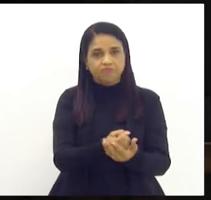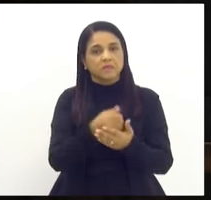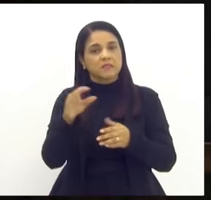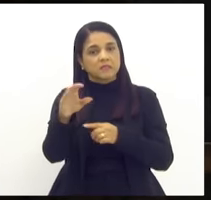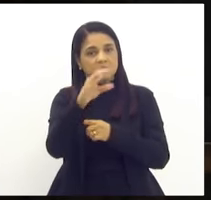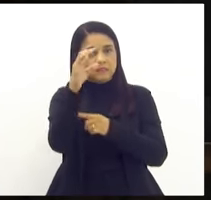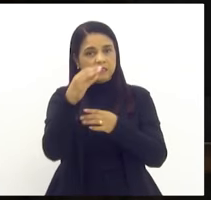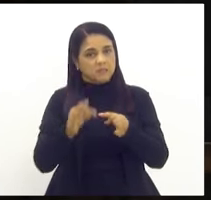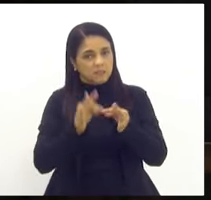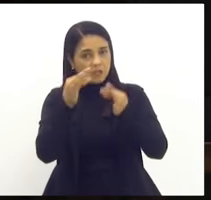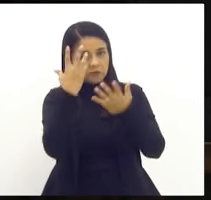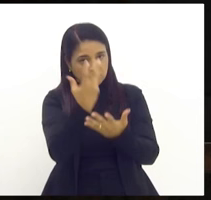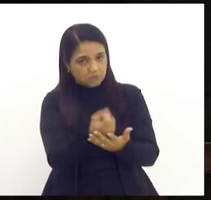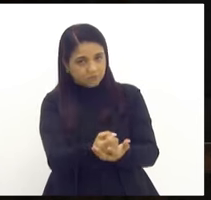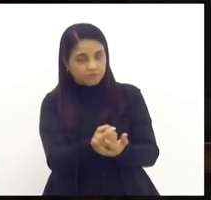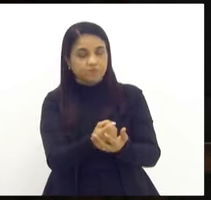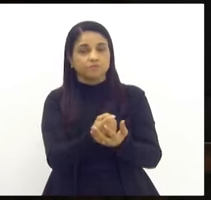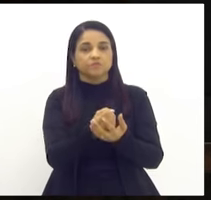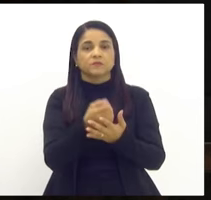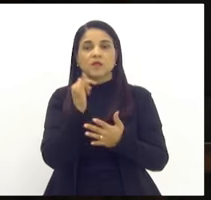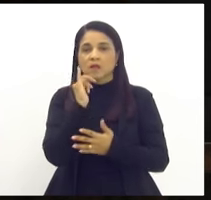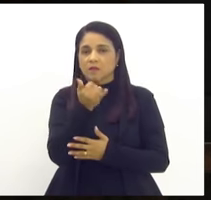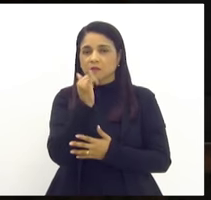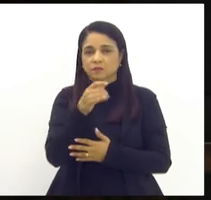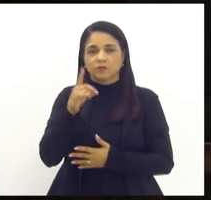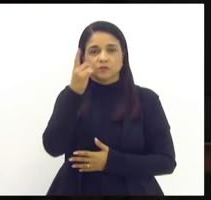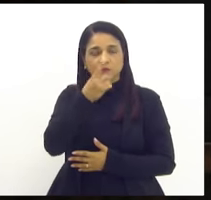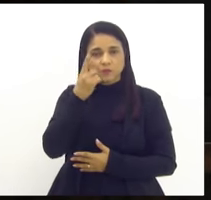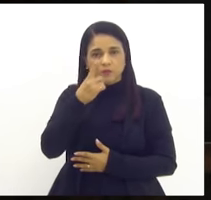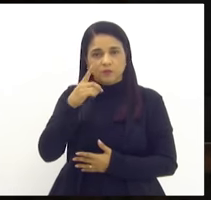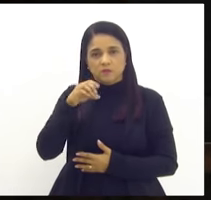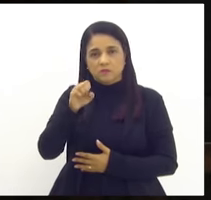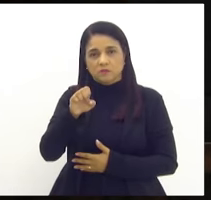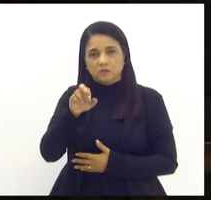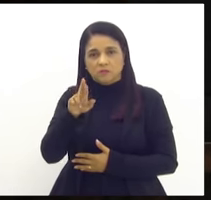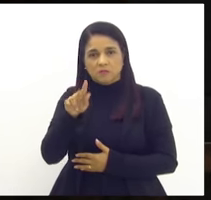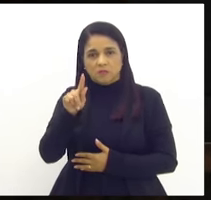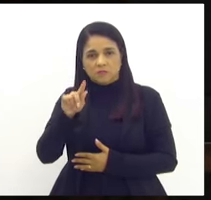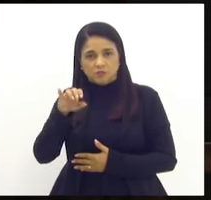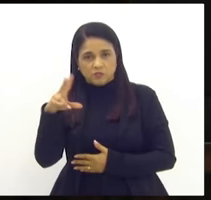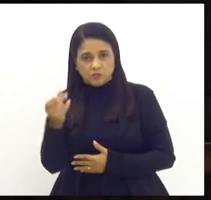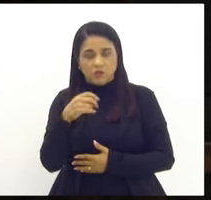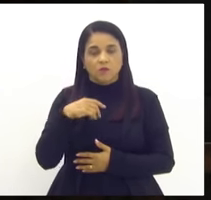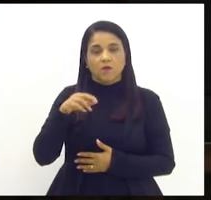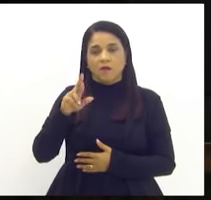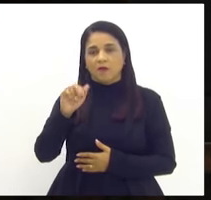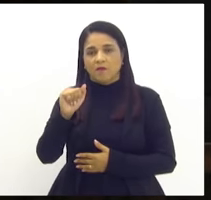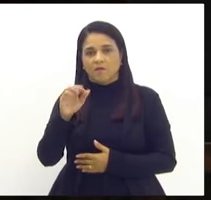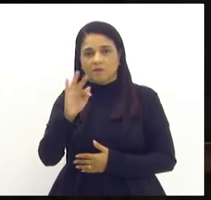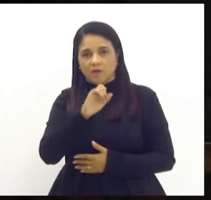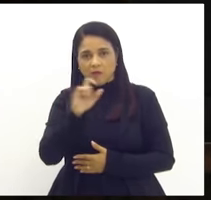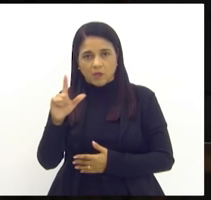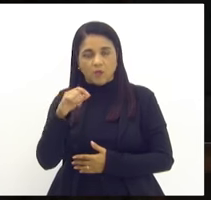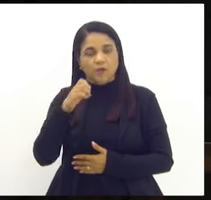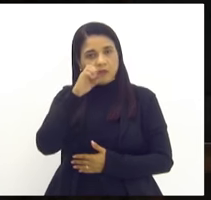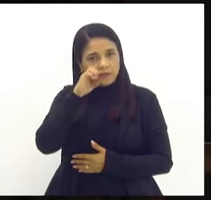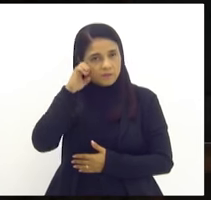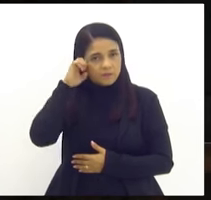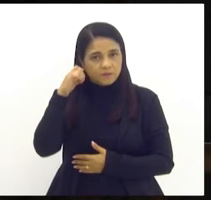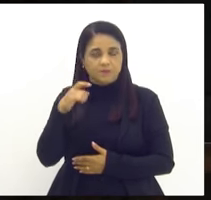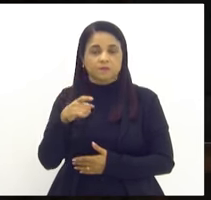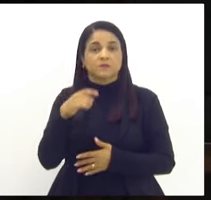tecnologia favorável relatores deputados Dr Serginho Rafael Nobre e Élica takimoto